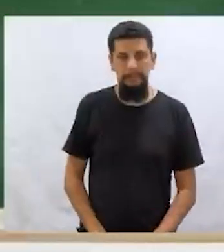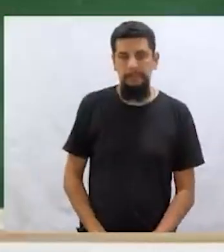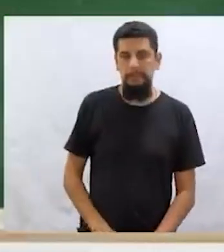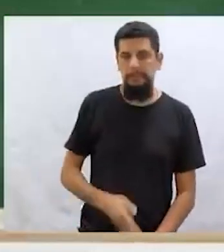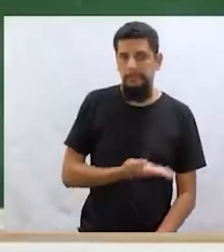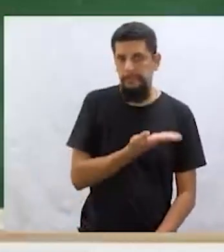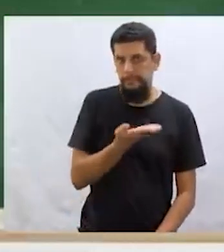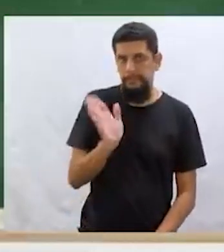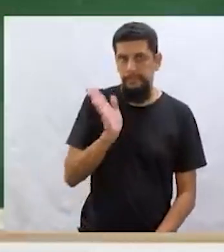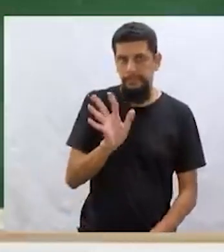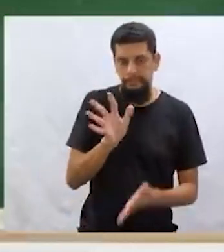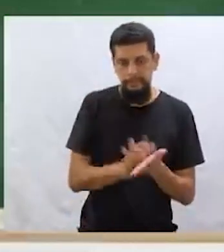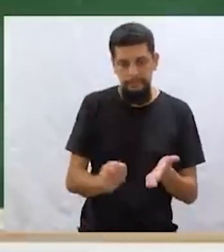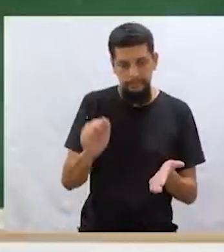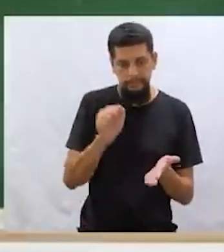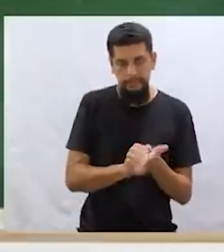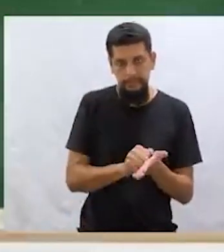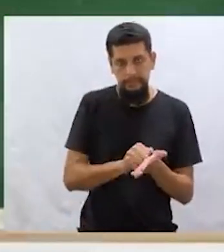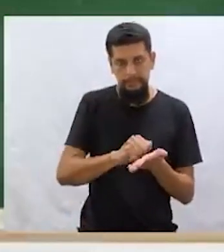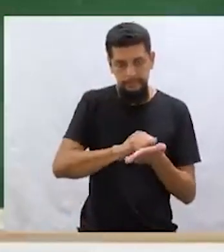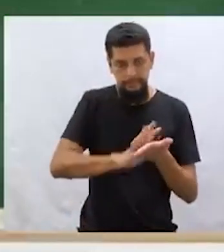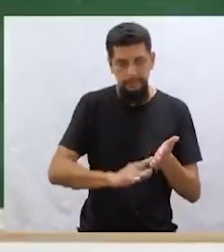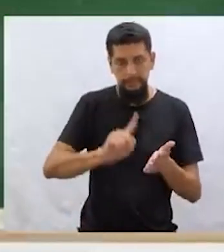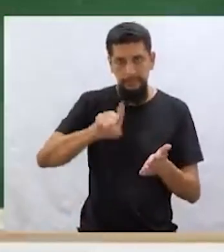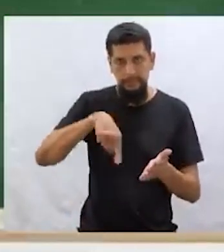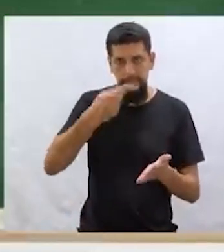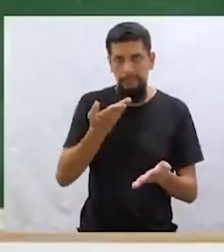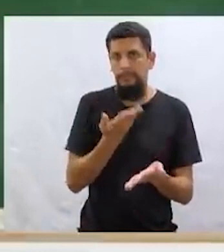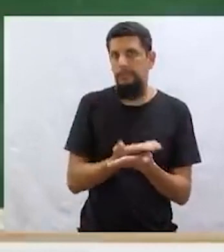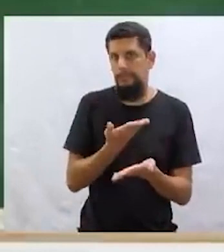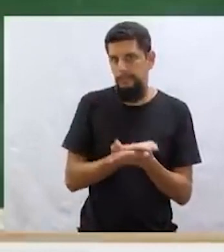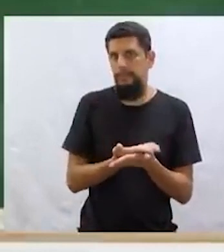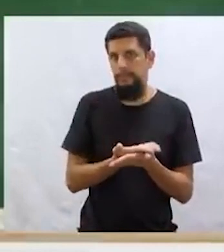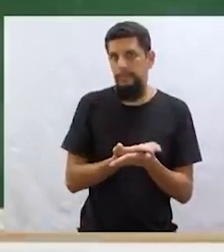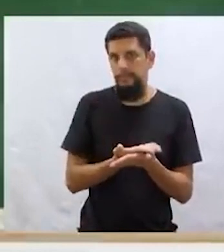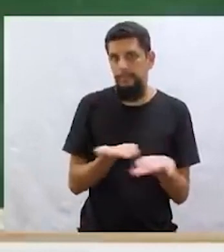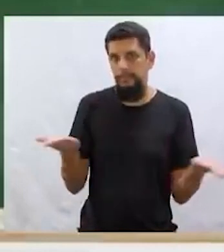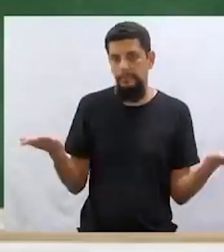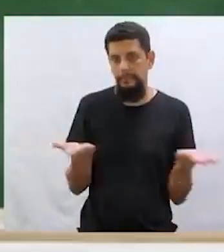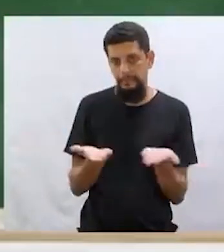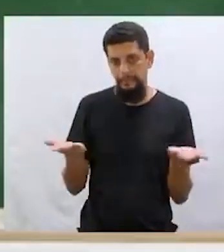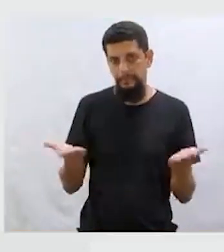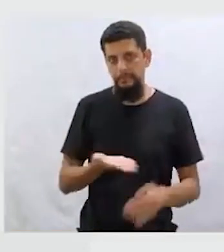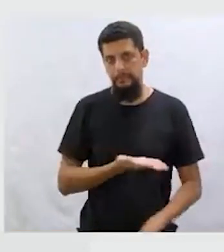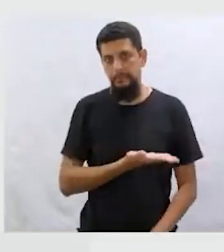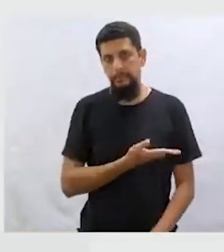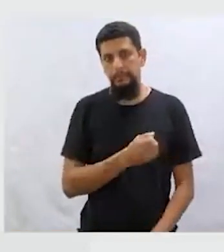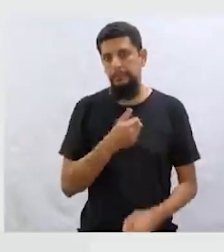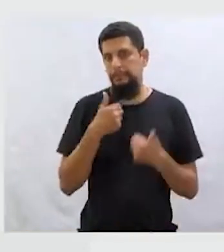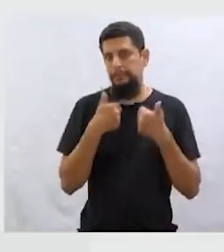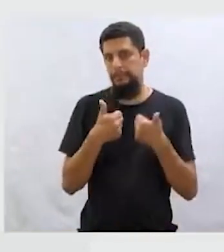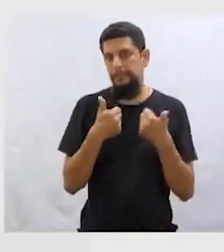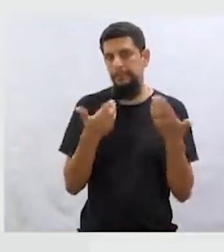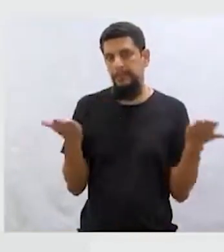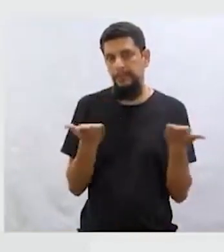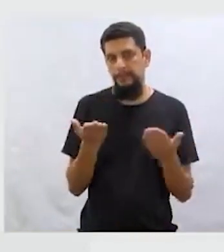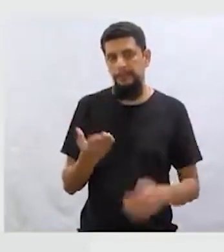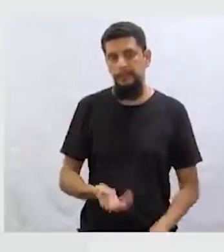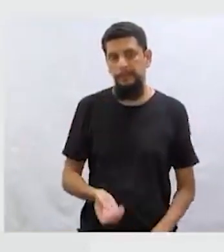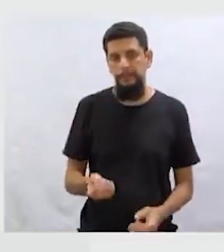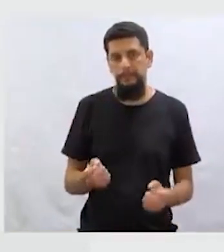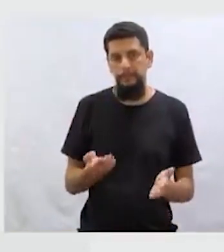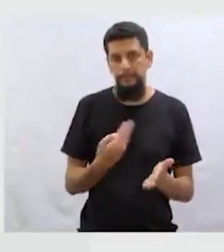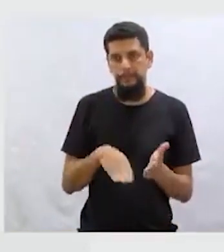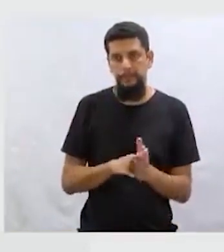atividades. E vocês já registraram a tarefa para a próxima aula. Então, agora, professora? Muito bem. Então, agora